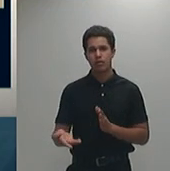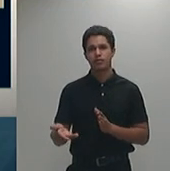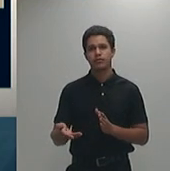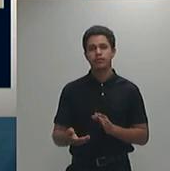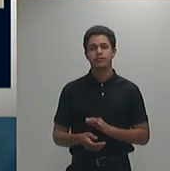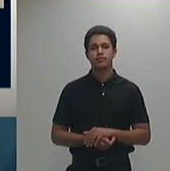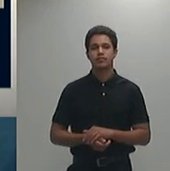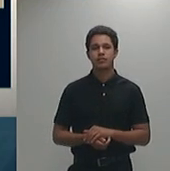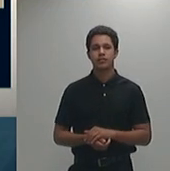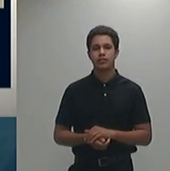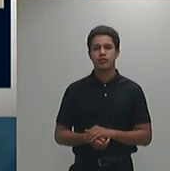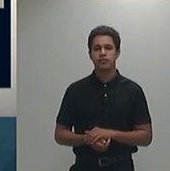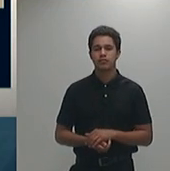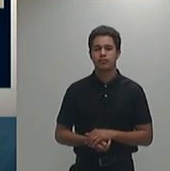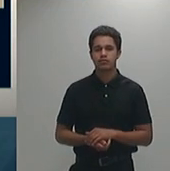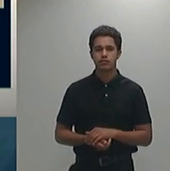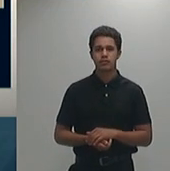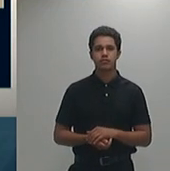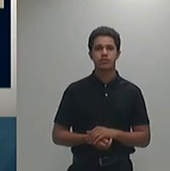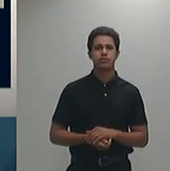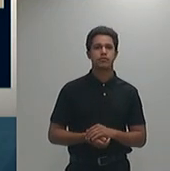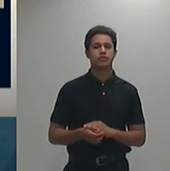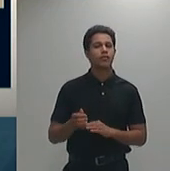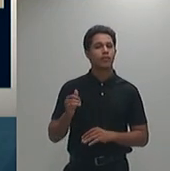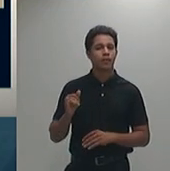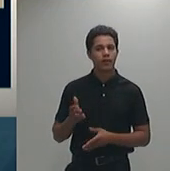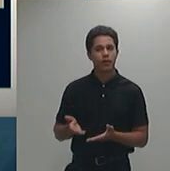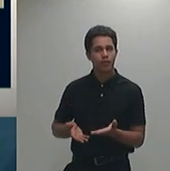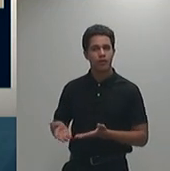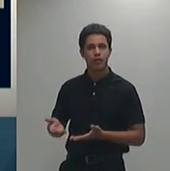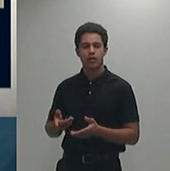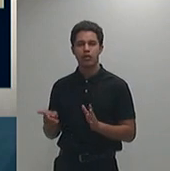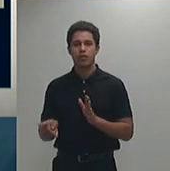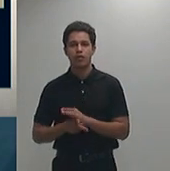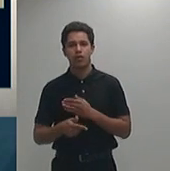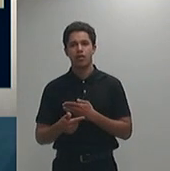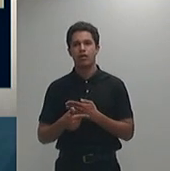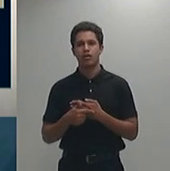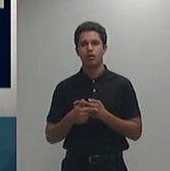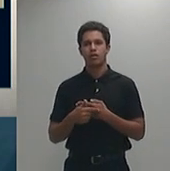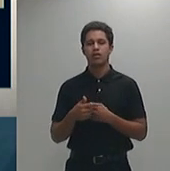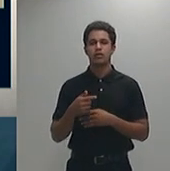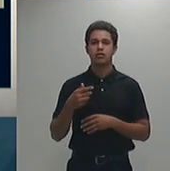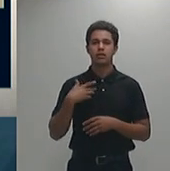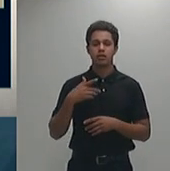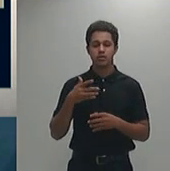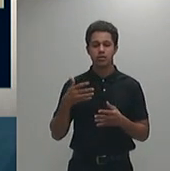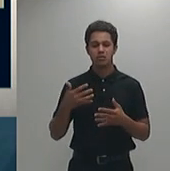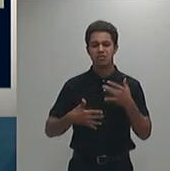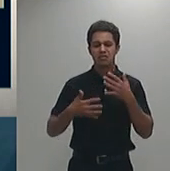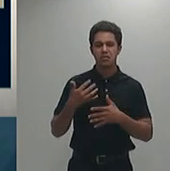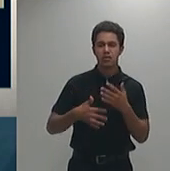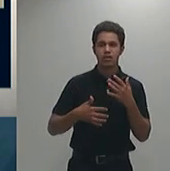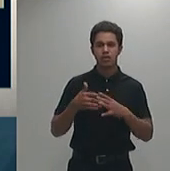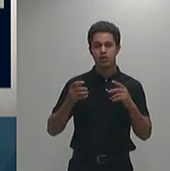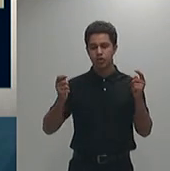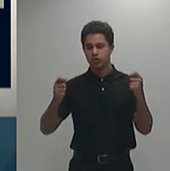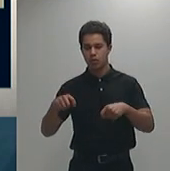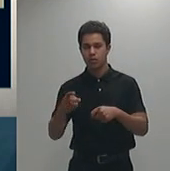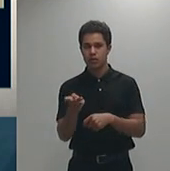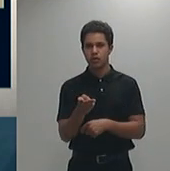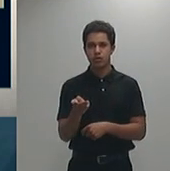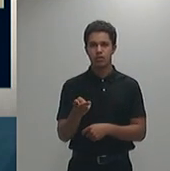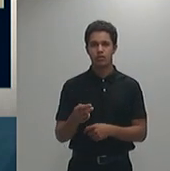vou tratado particularmente da demonstração da caracterização desse conflito de competência entre os tribunais arbitrais são citados